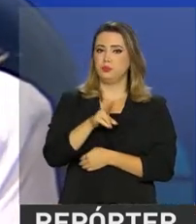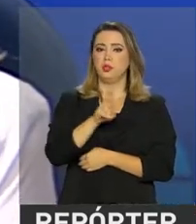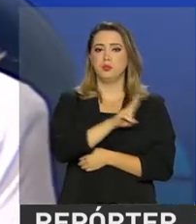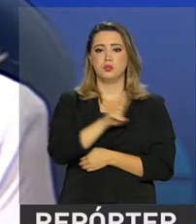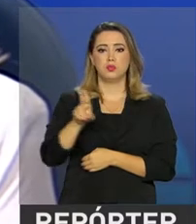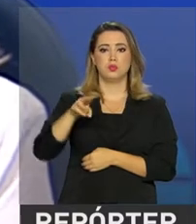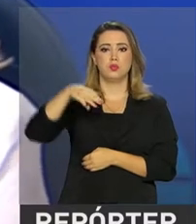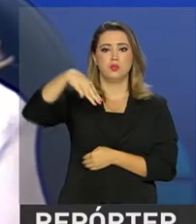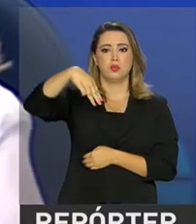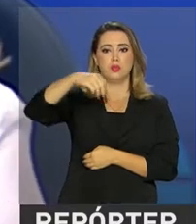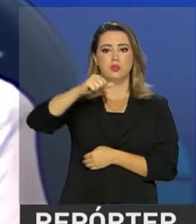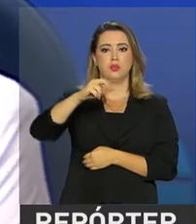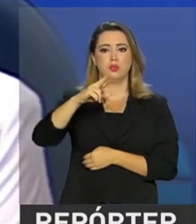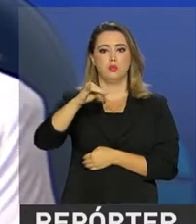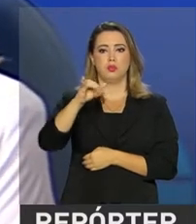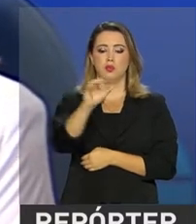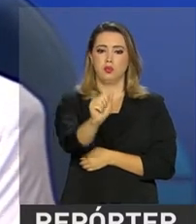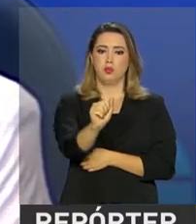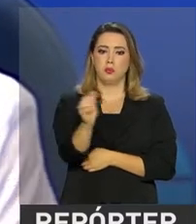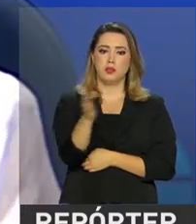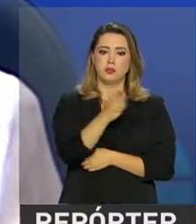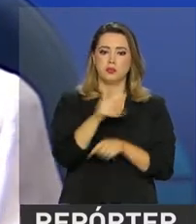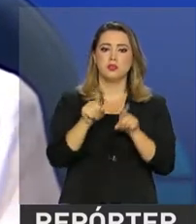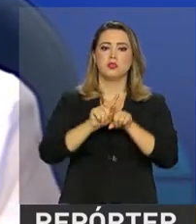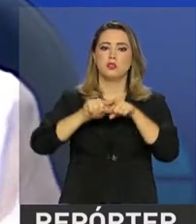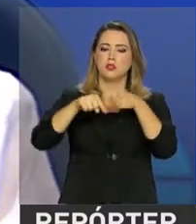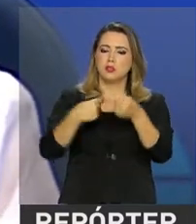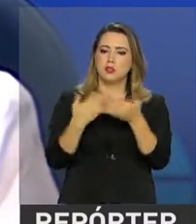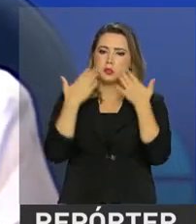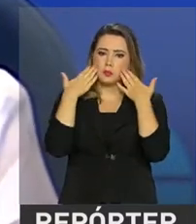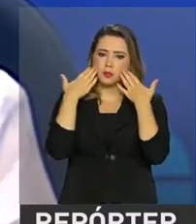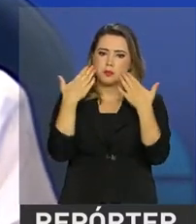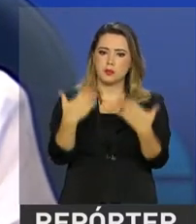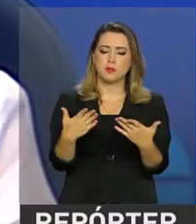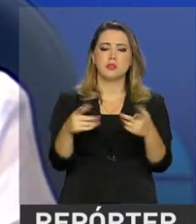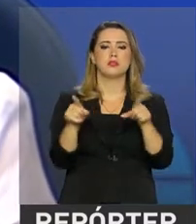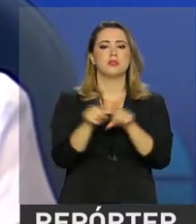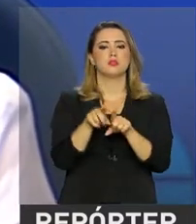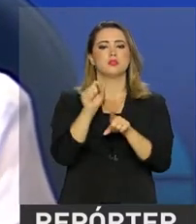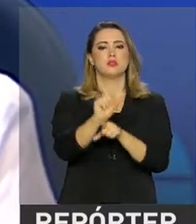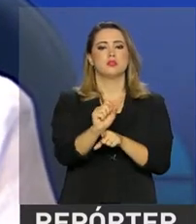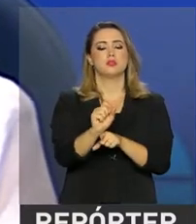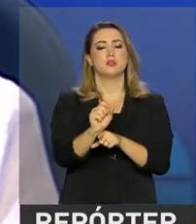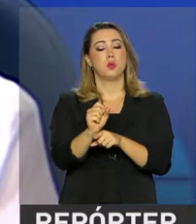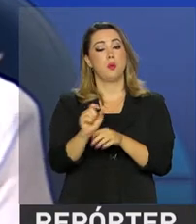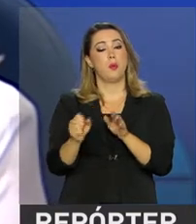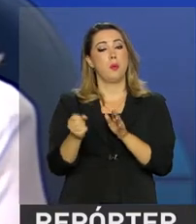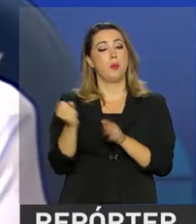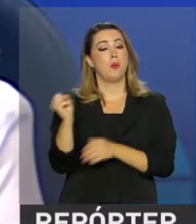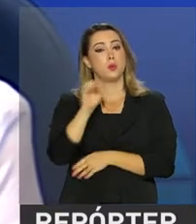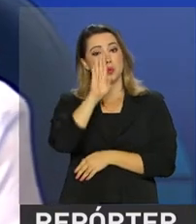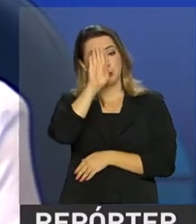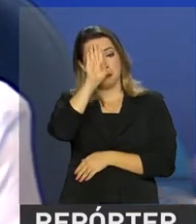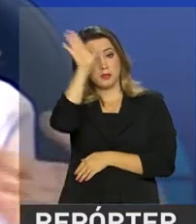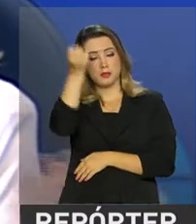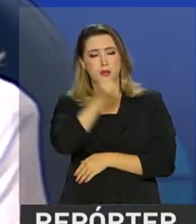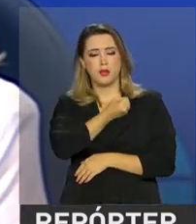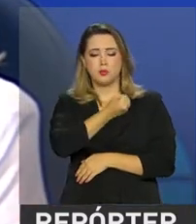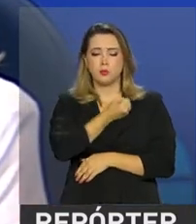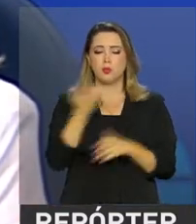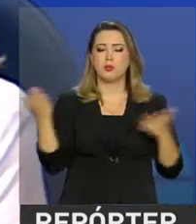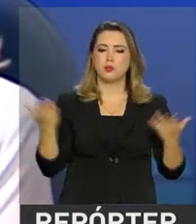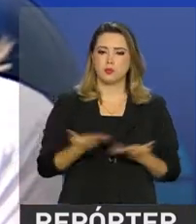Fini, e teremos também uma breve apresentação sobre os principais números no dia de hoje. Temos